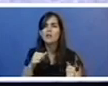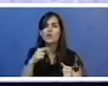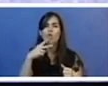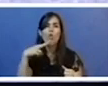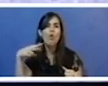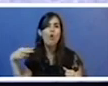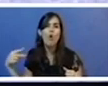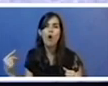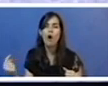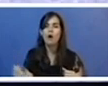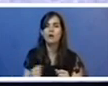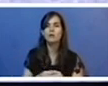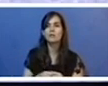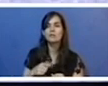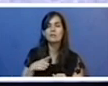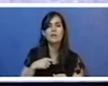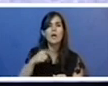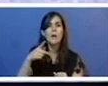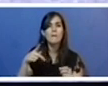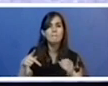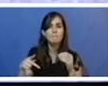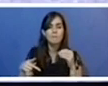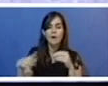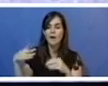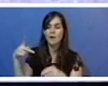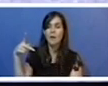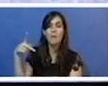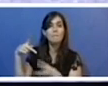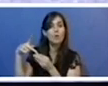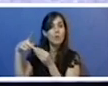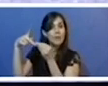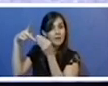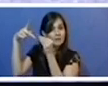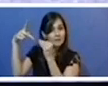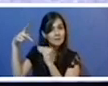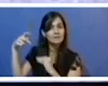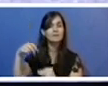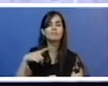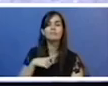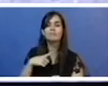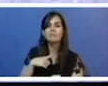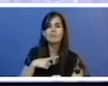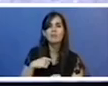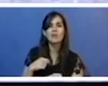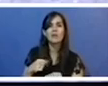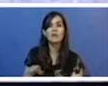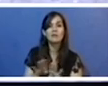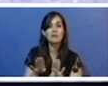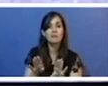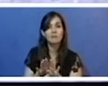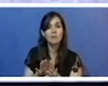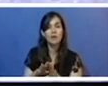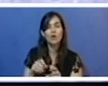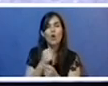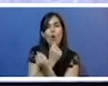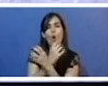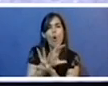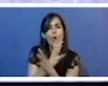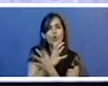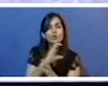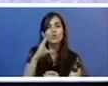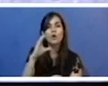nutritivas, como gorduras, como proteínas, como alguns minerais, como cálcio, que é importante na construção dos